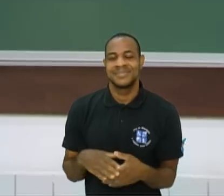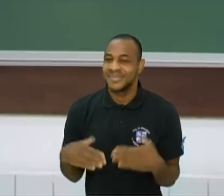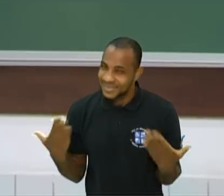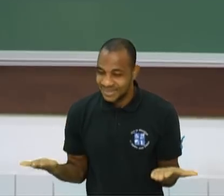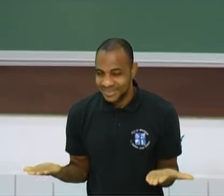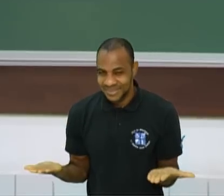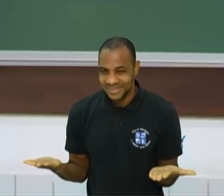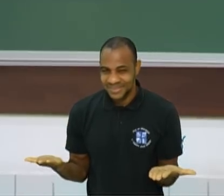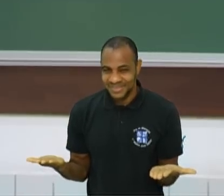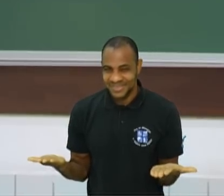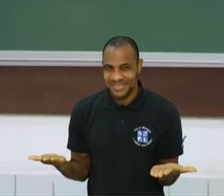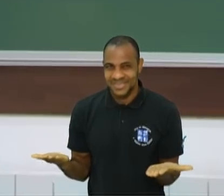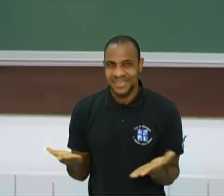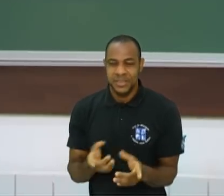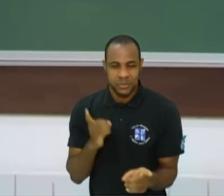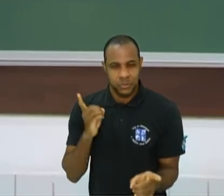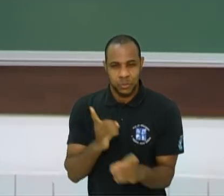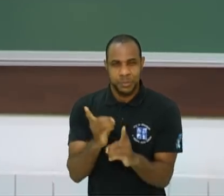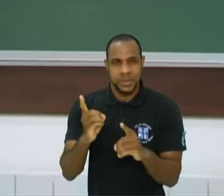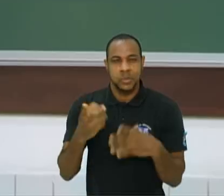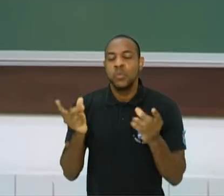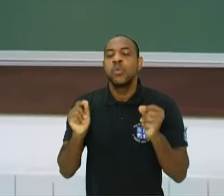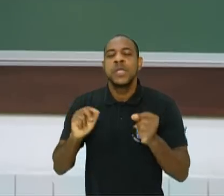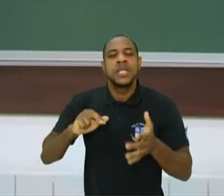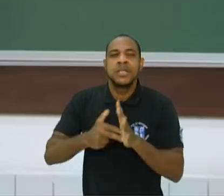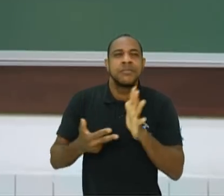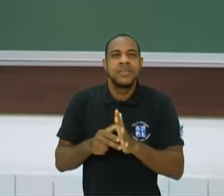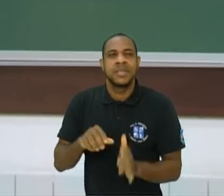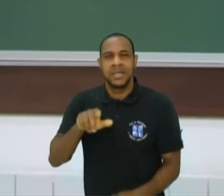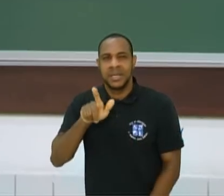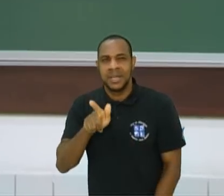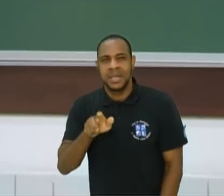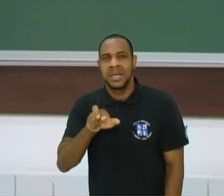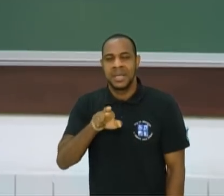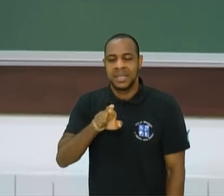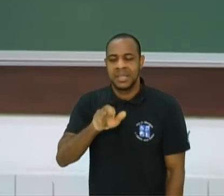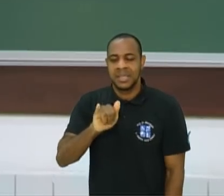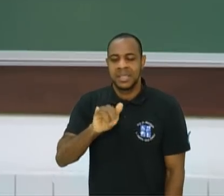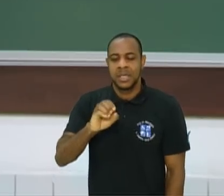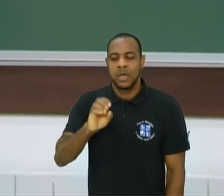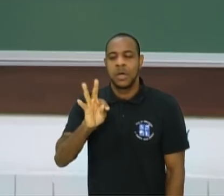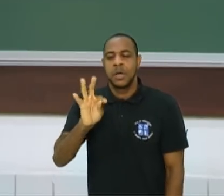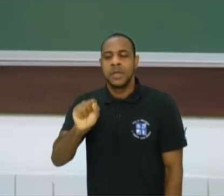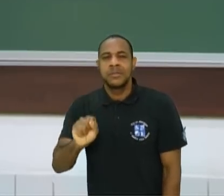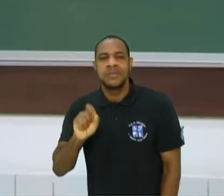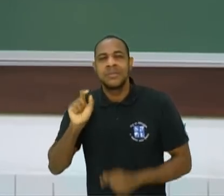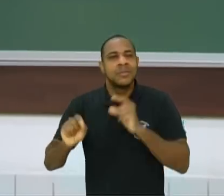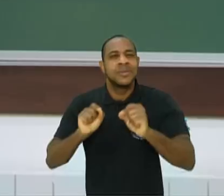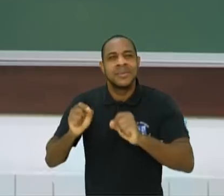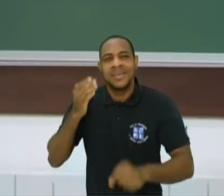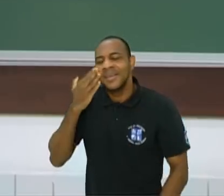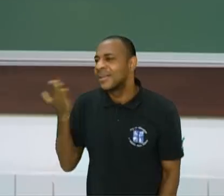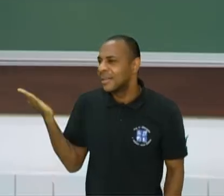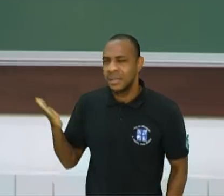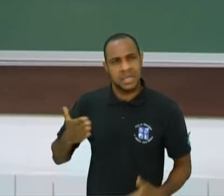E aí, desvendaram esse mistério aí que a prof passou para vocês? O que são os griots? Não? Calma, não precisa gritar,